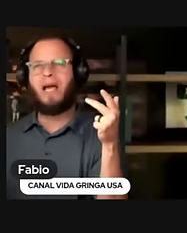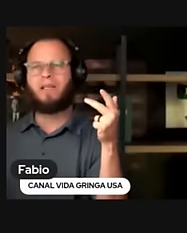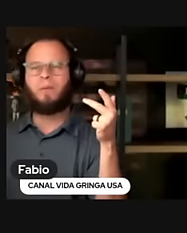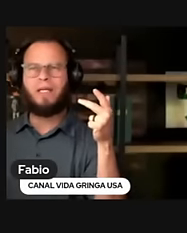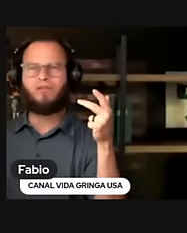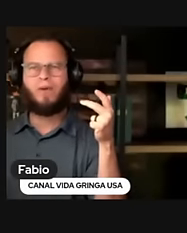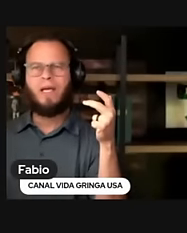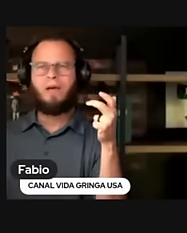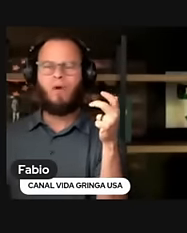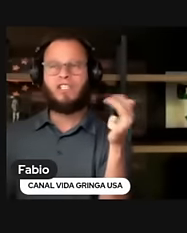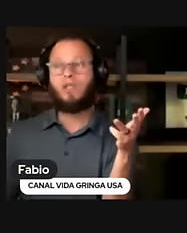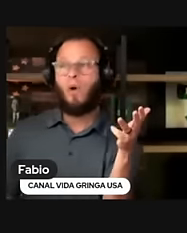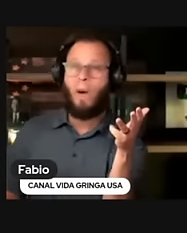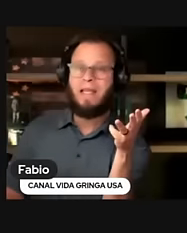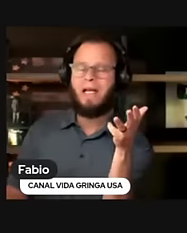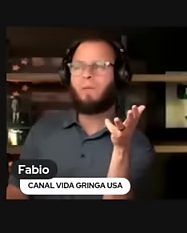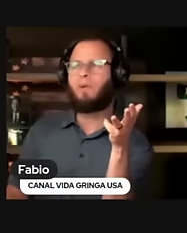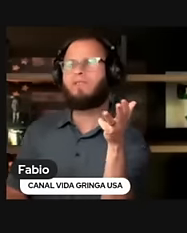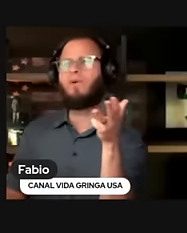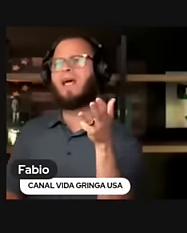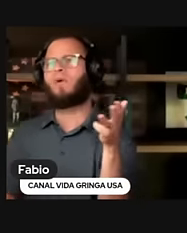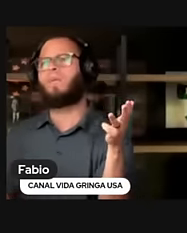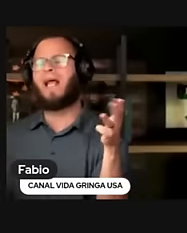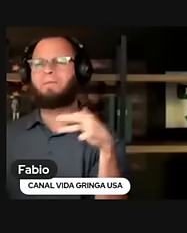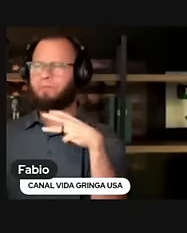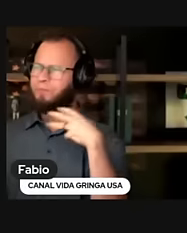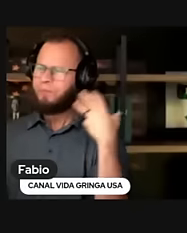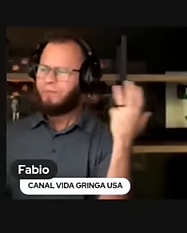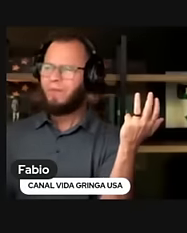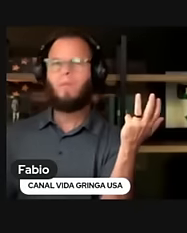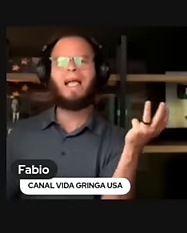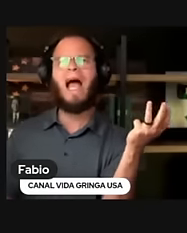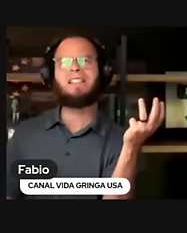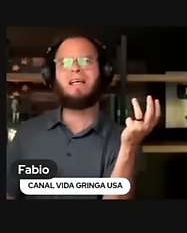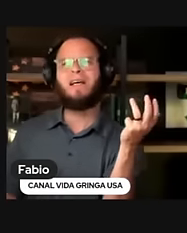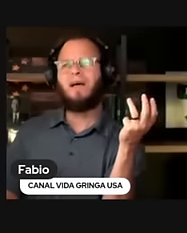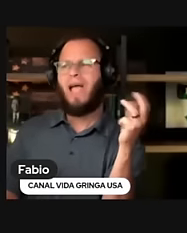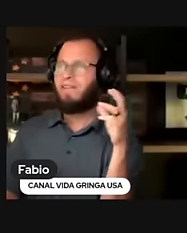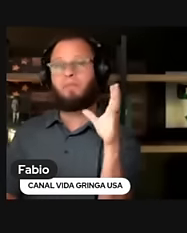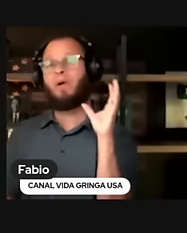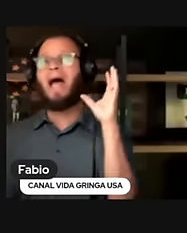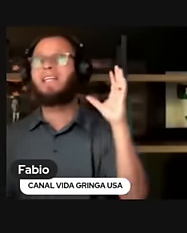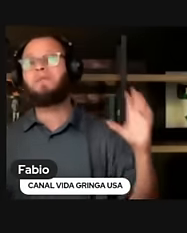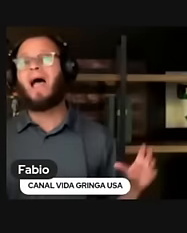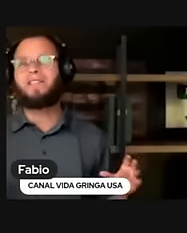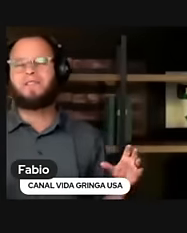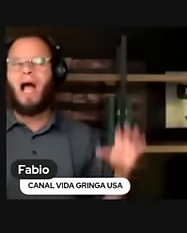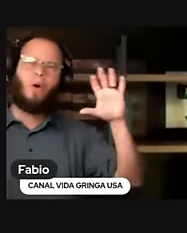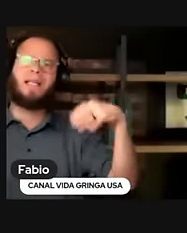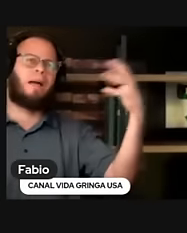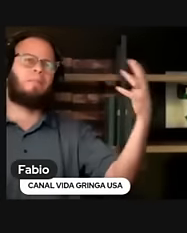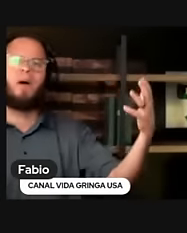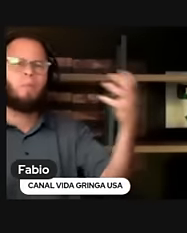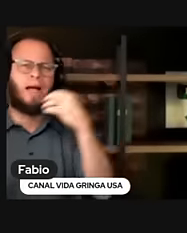abaixarem o preço a gente o americano poder voltar a comprar uma casa é vai piorar demais